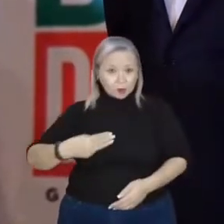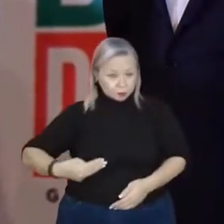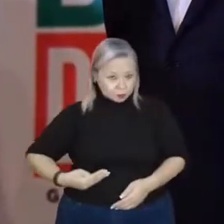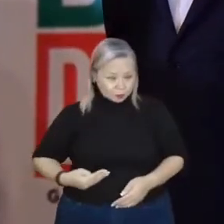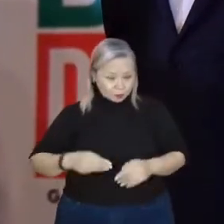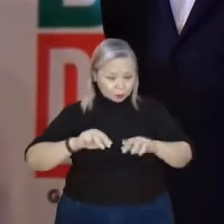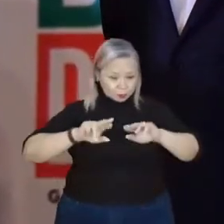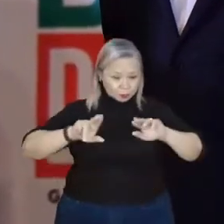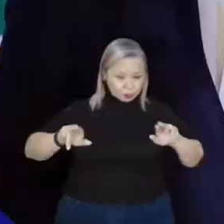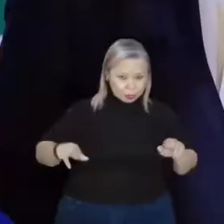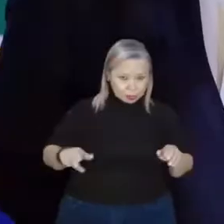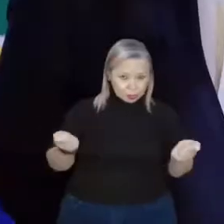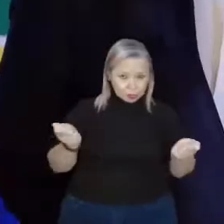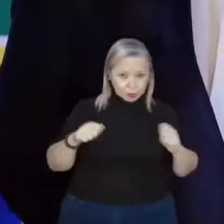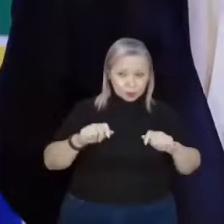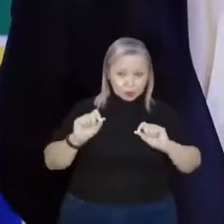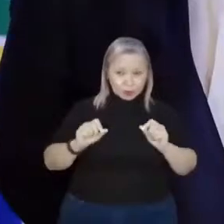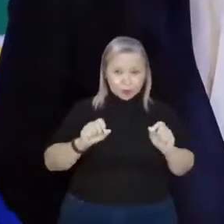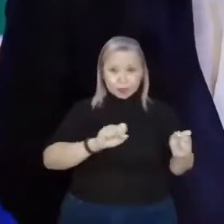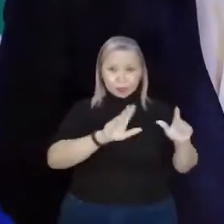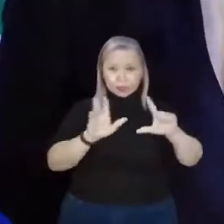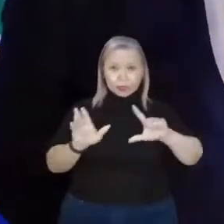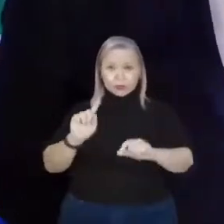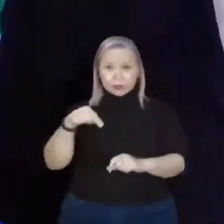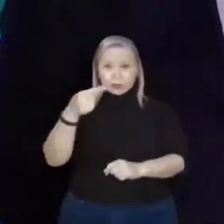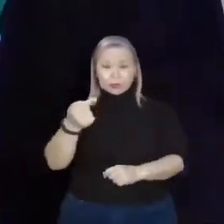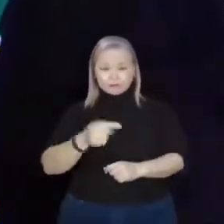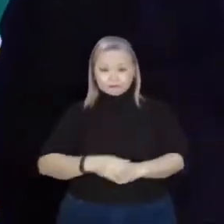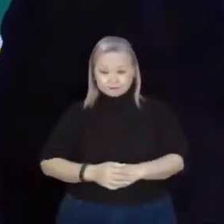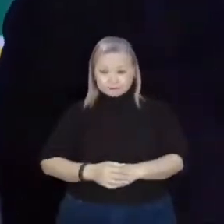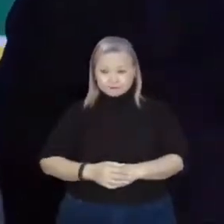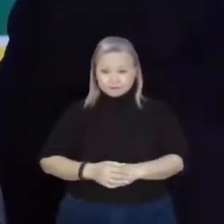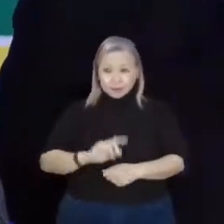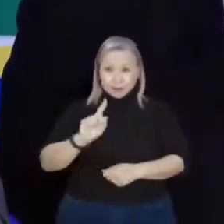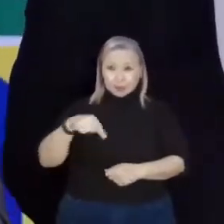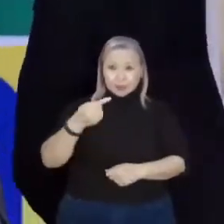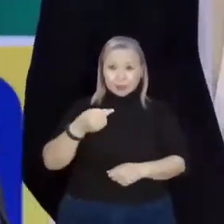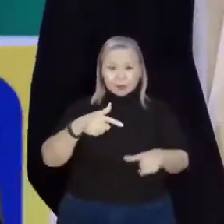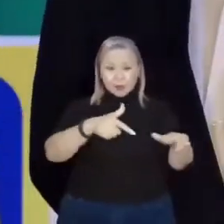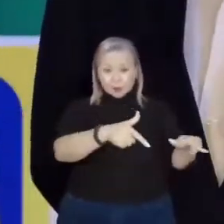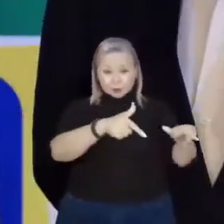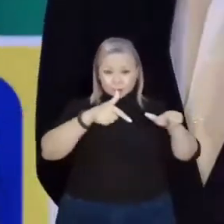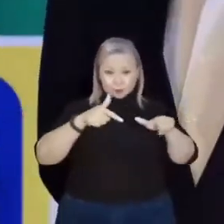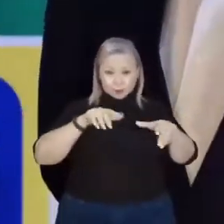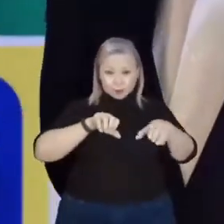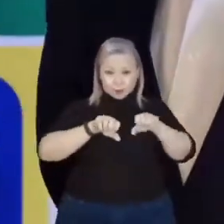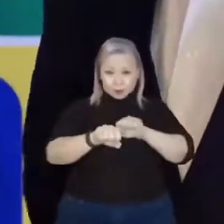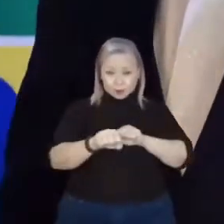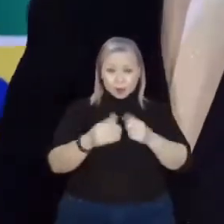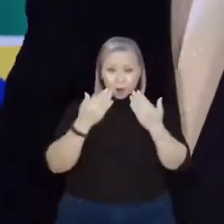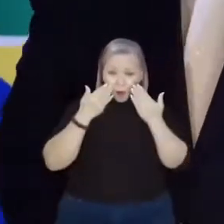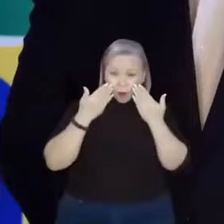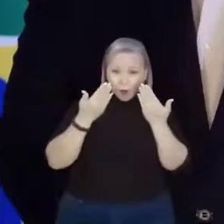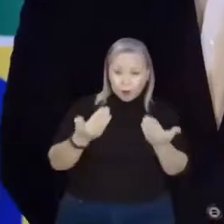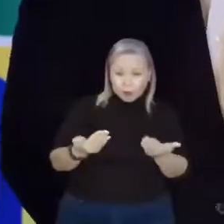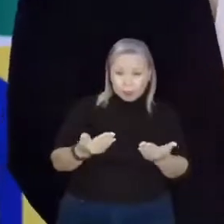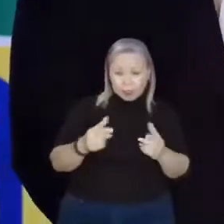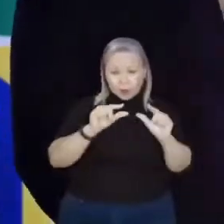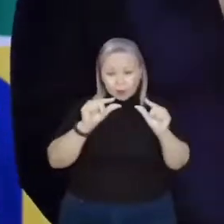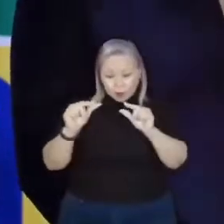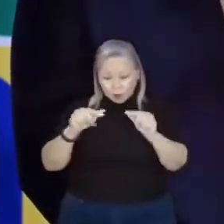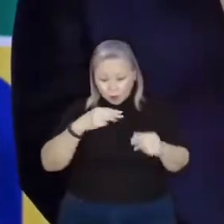e, possivelmente, a semana que vem, depois da diplomação, eu apresente mais um pouco de